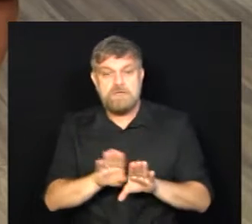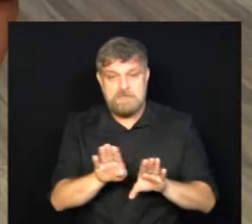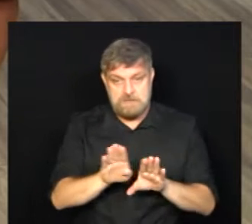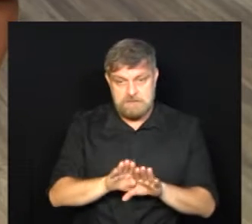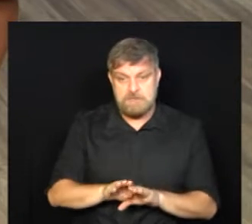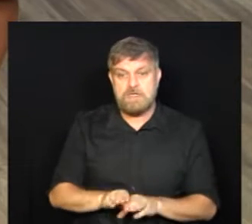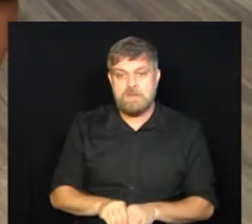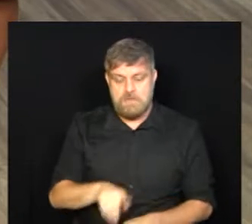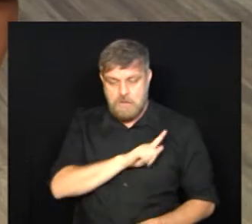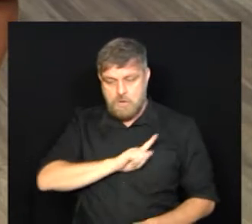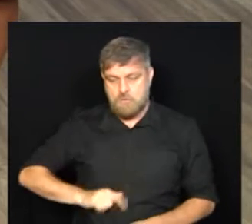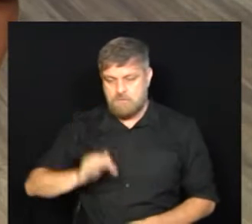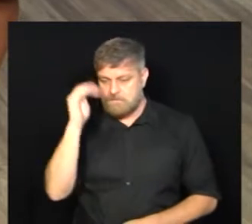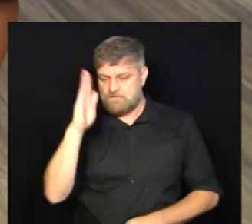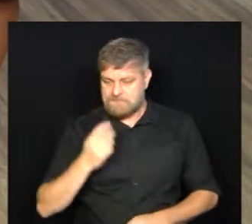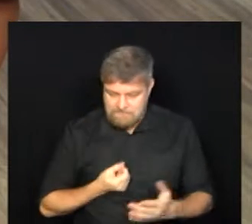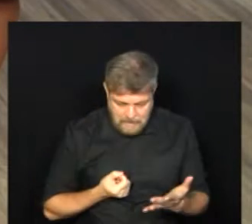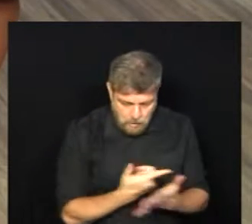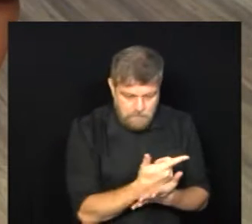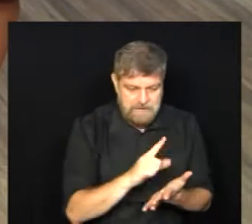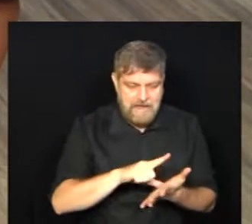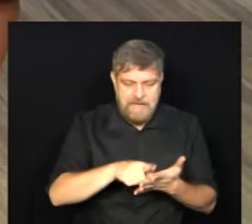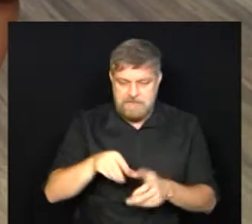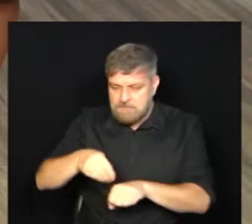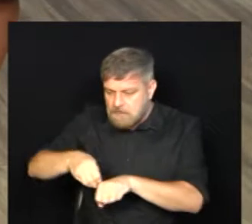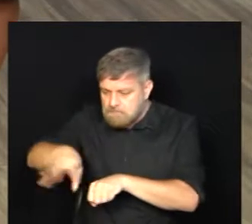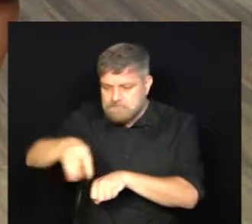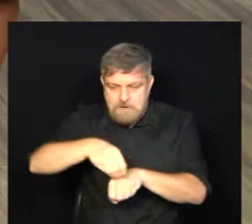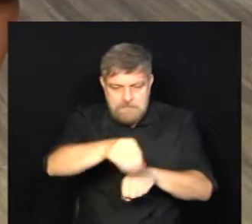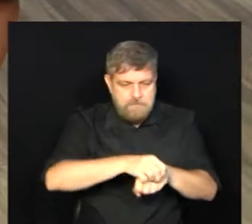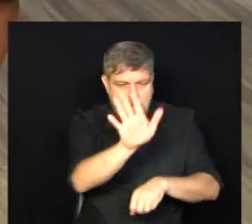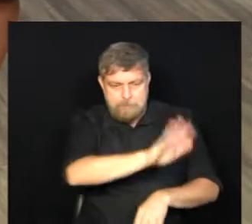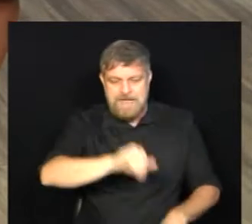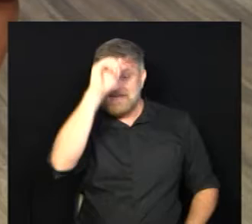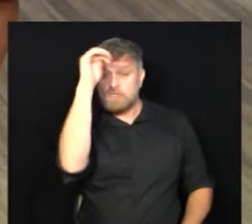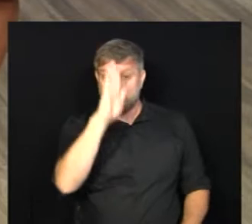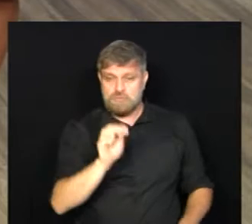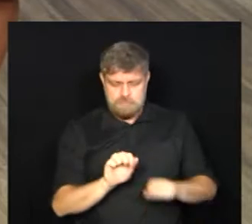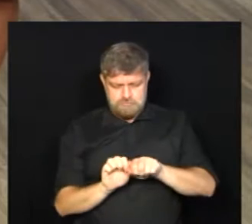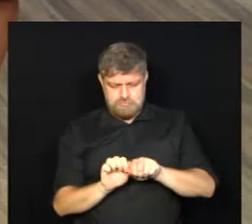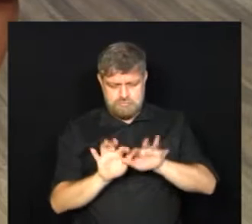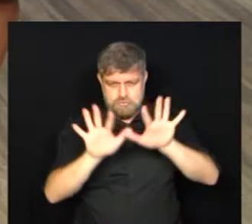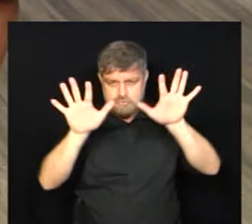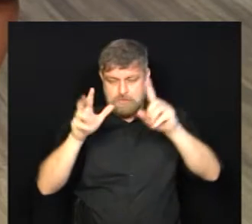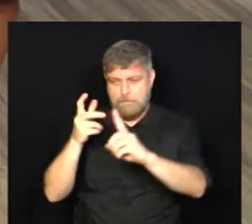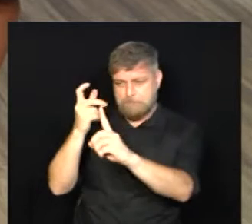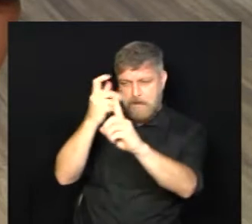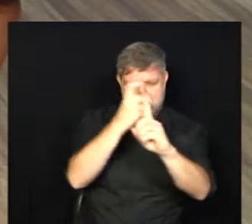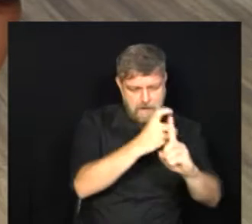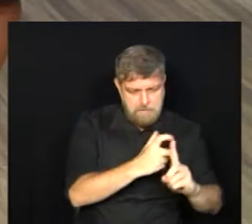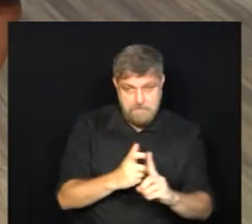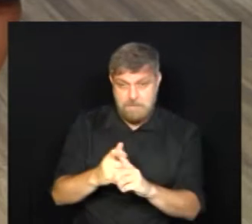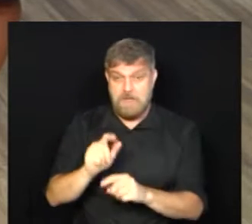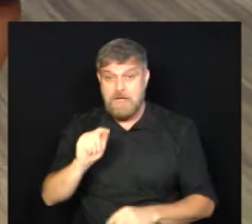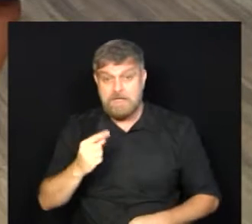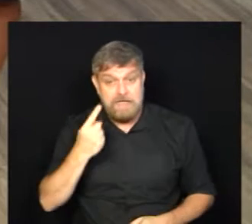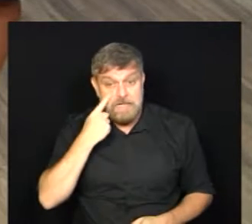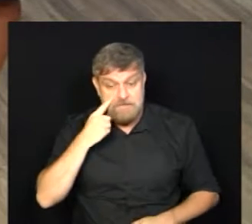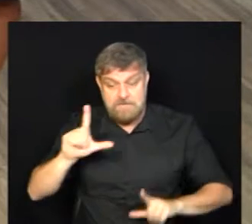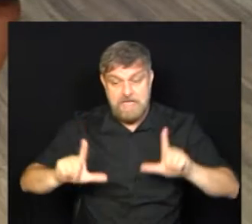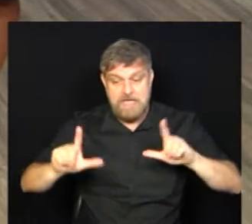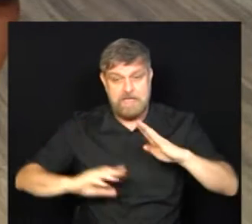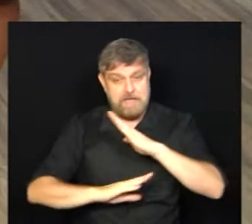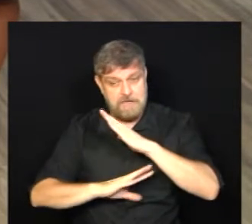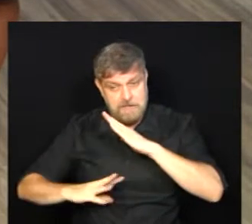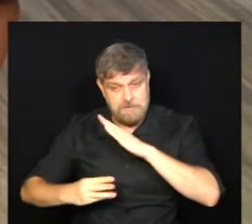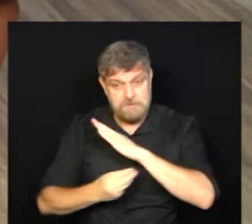comprada pelo governo federal e distribuída aí para todo o país. E lembrando, quem assiste Câmara Total, continue